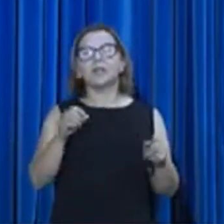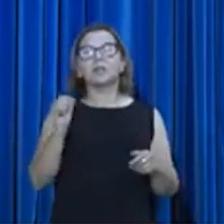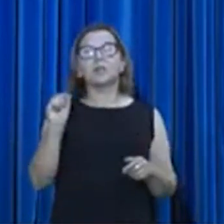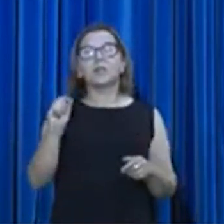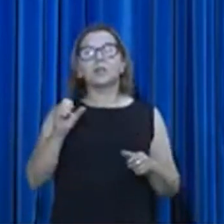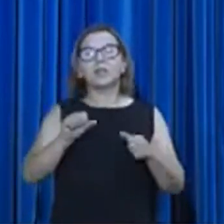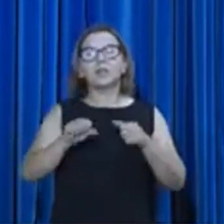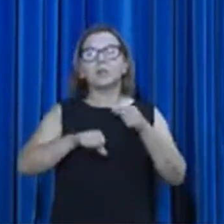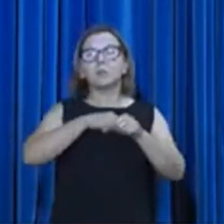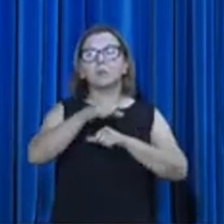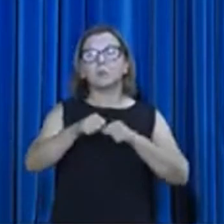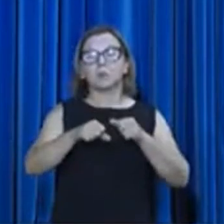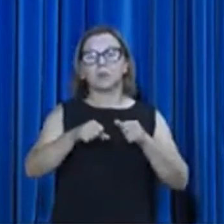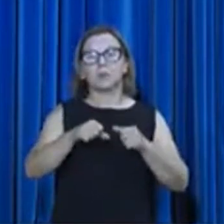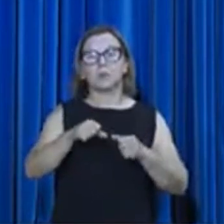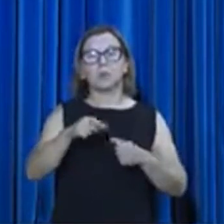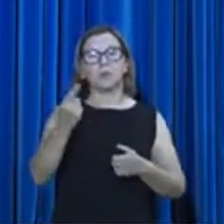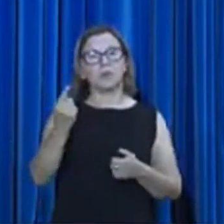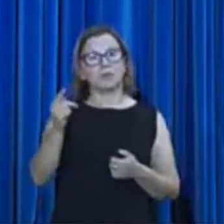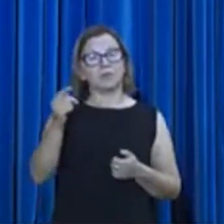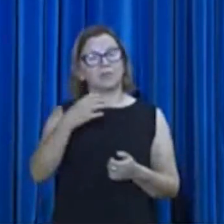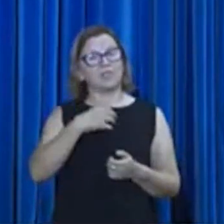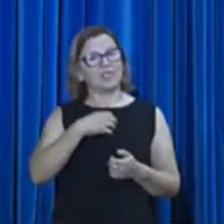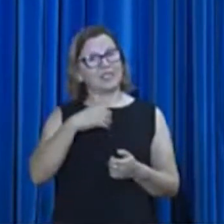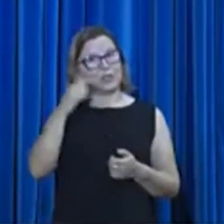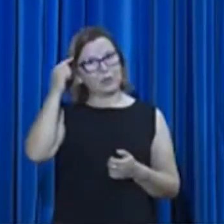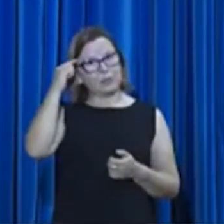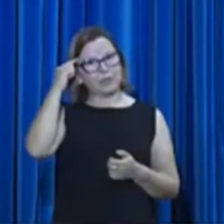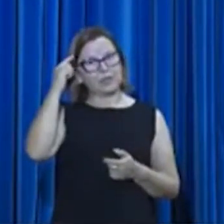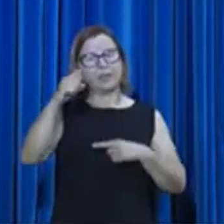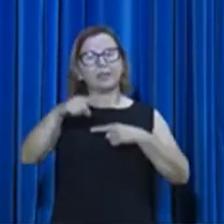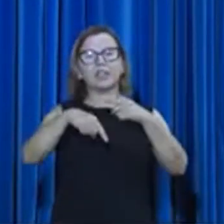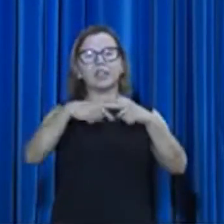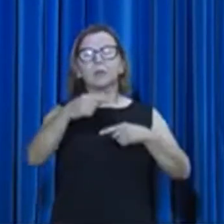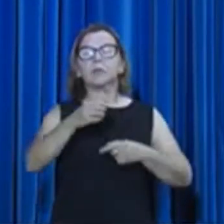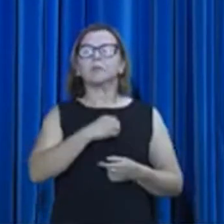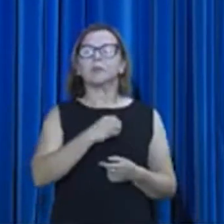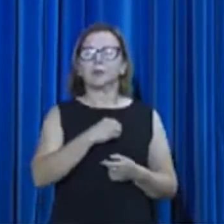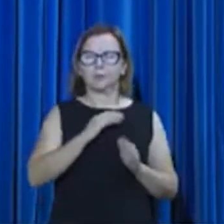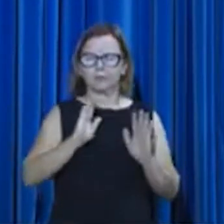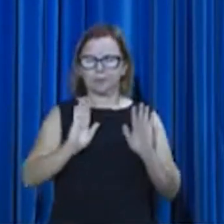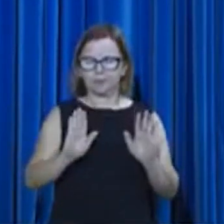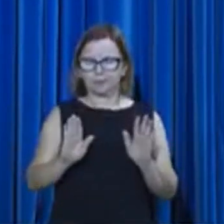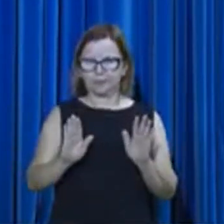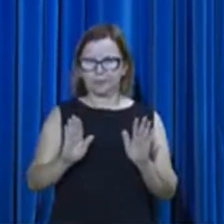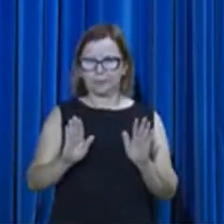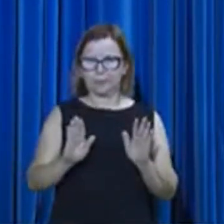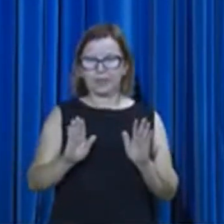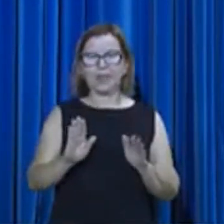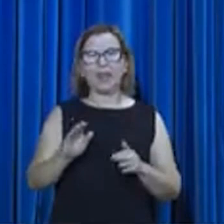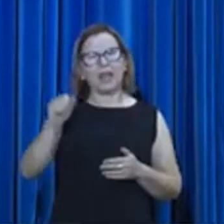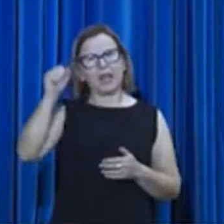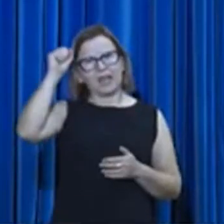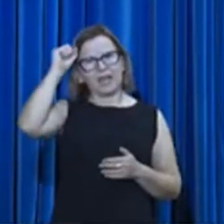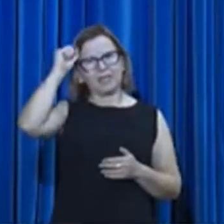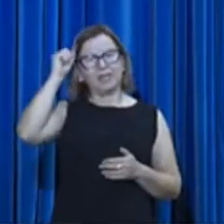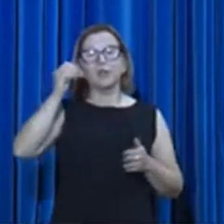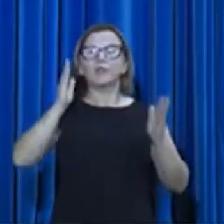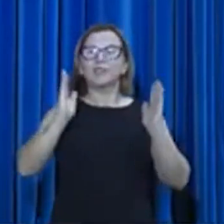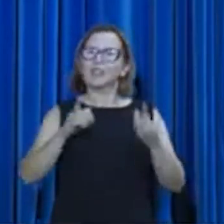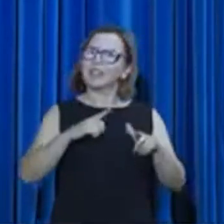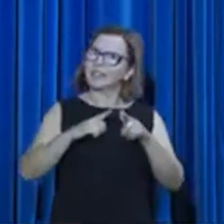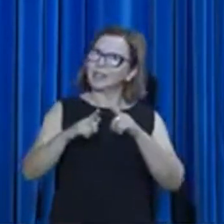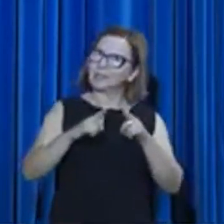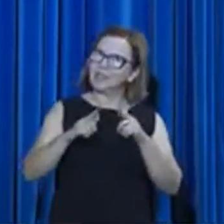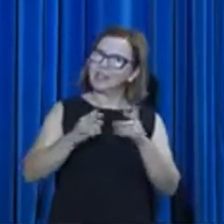após o pecado? Você já parou para pensar sobre isso? Se antes ele já servia, Deus se colocou com uma função,